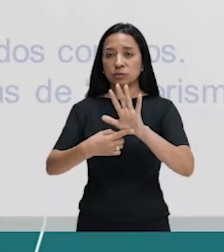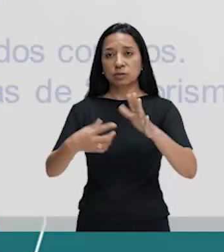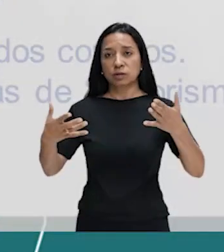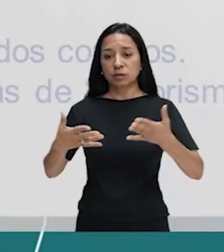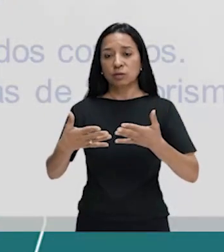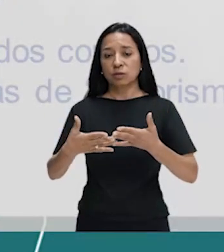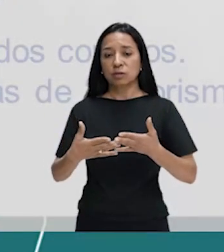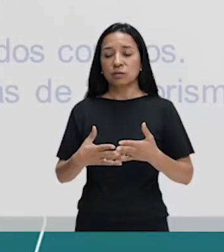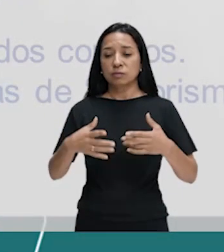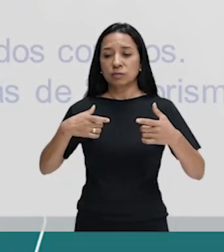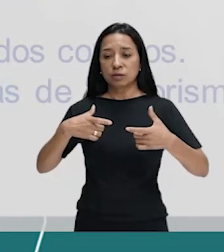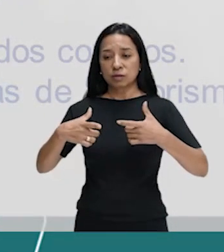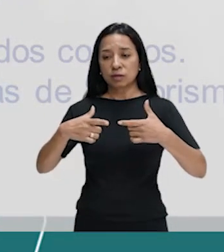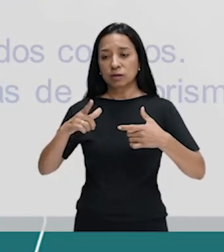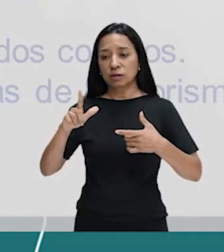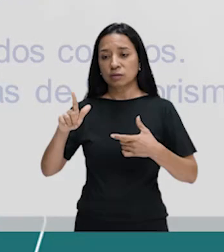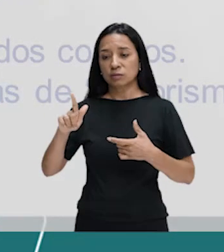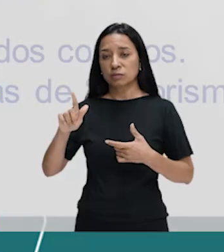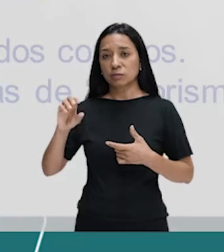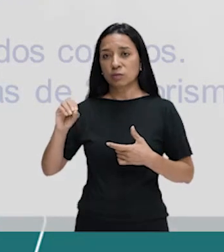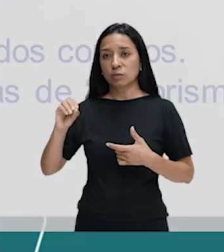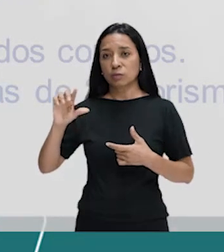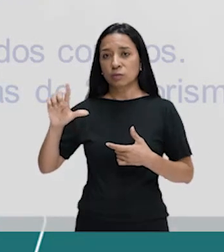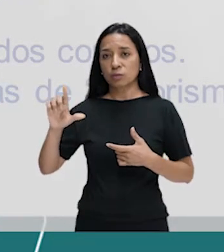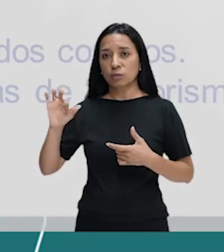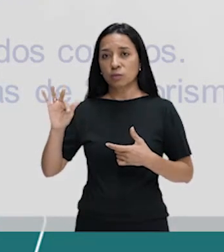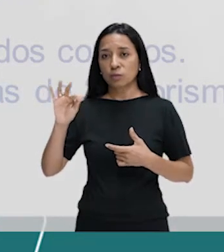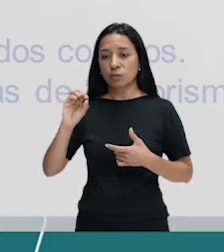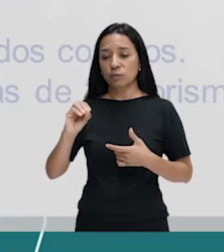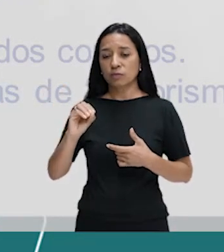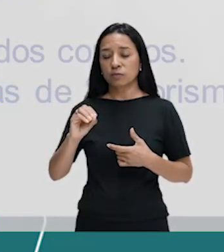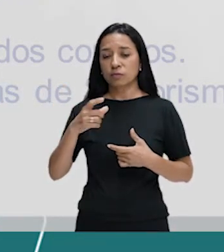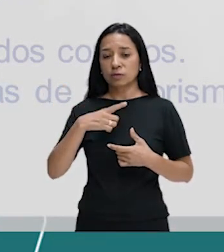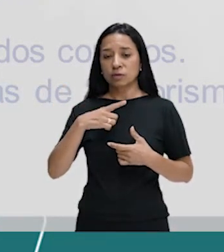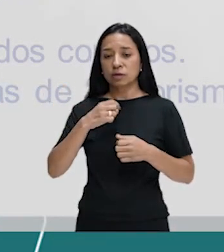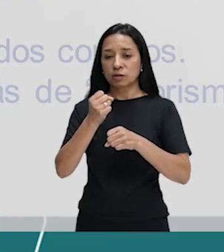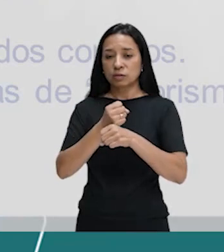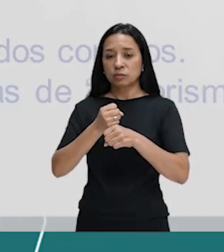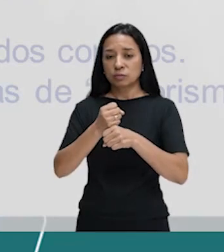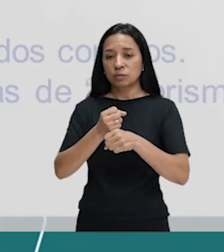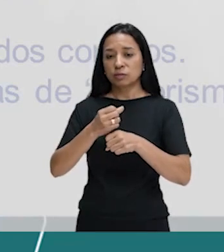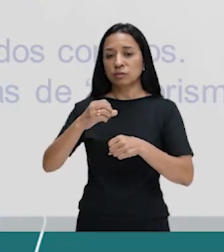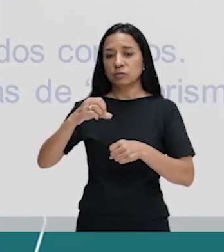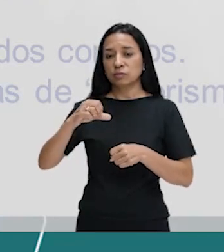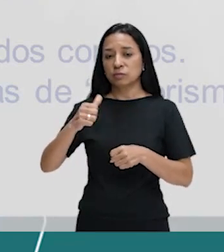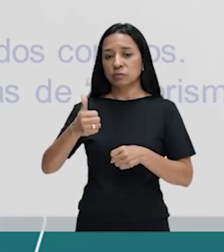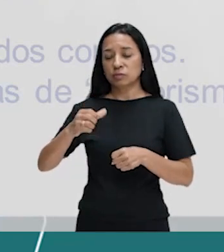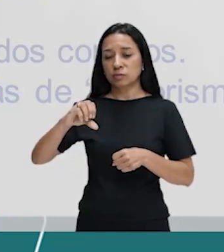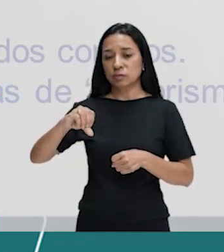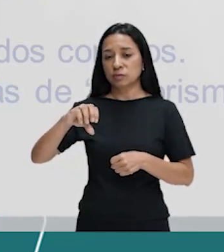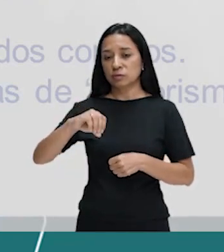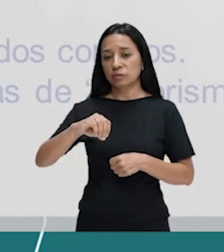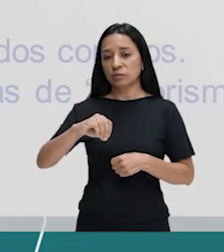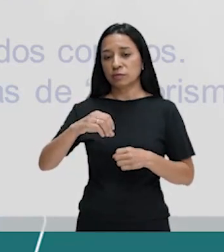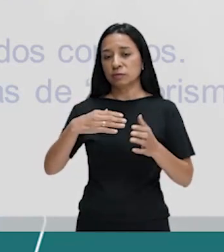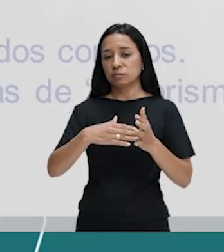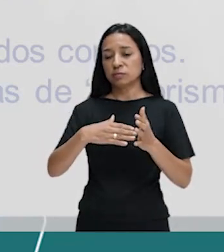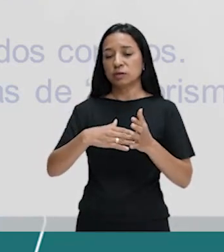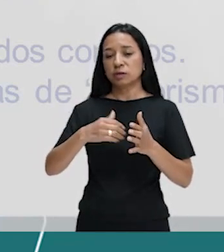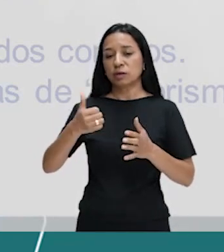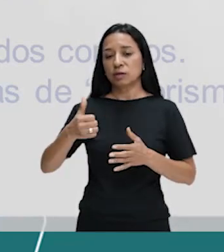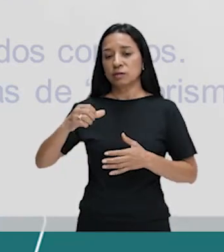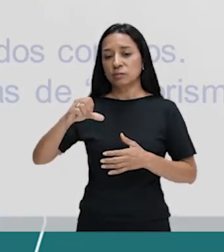Golfo, que ocorreu em 1990-91. A Guerra do Golfo, que na verdade foi uma guerra